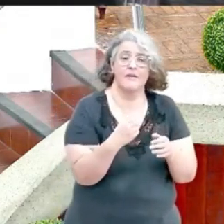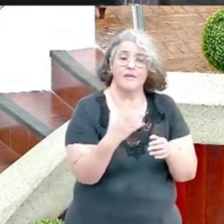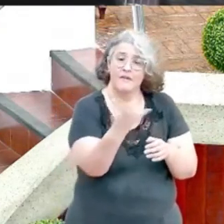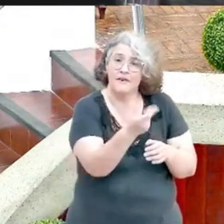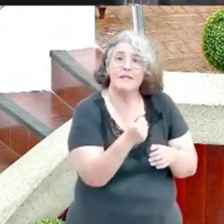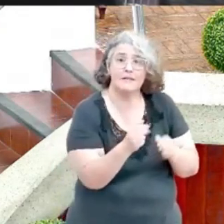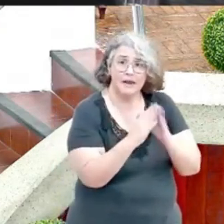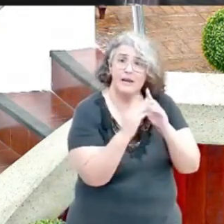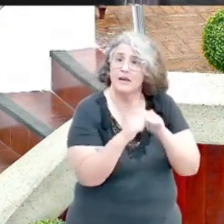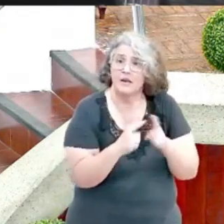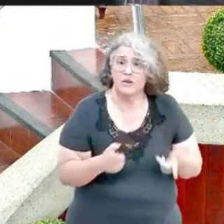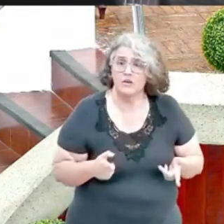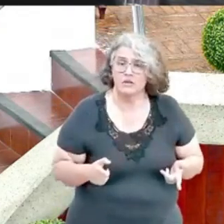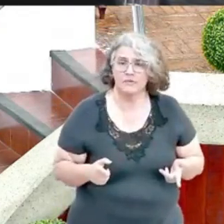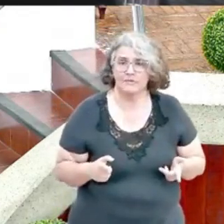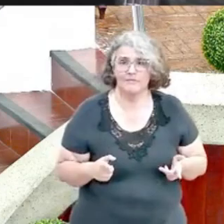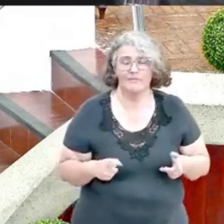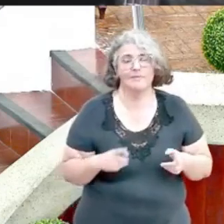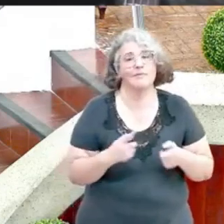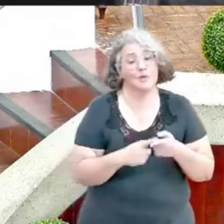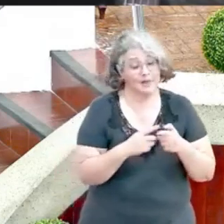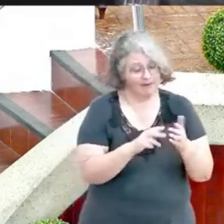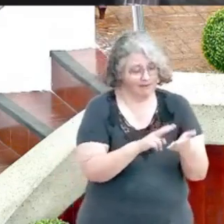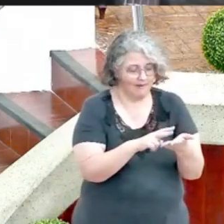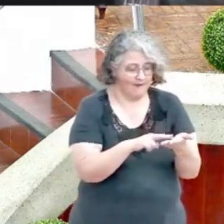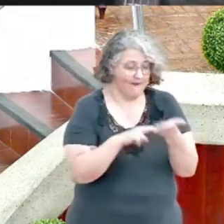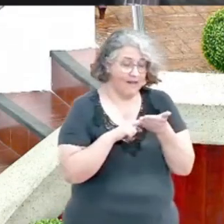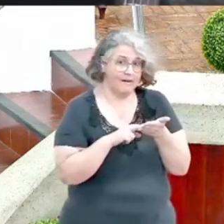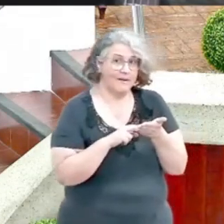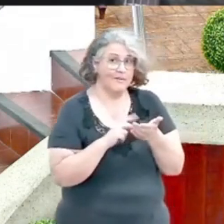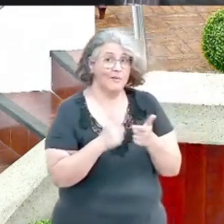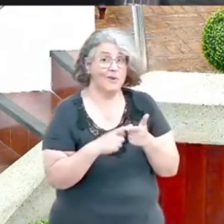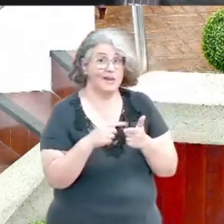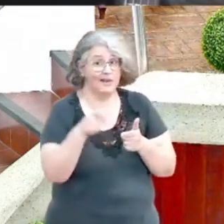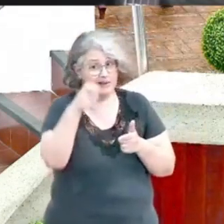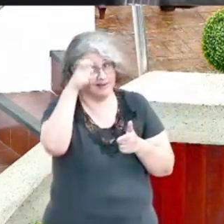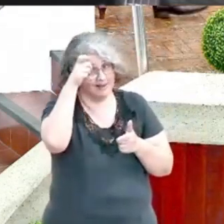contudo, Satanás nos barrou o caminho.